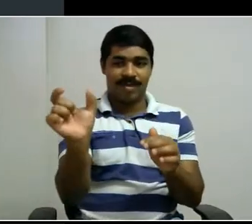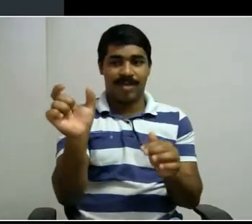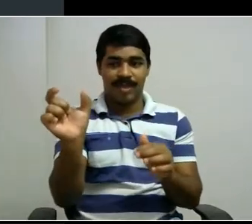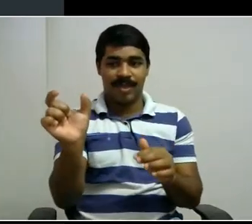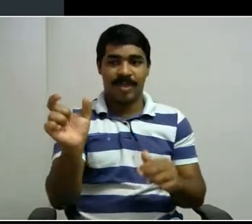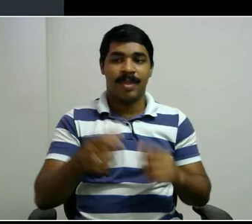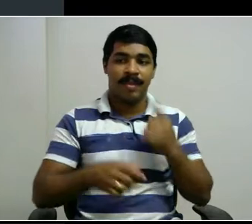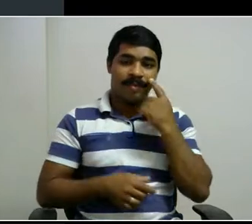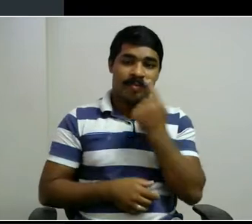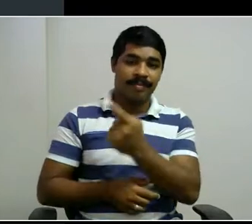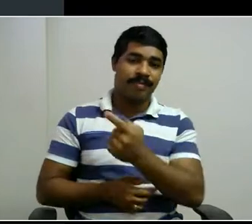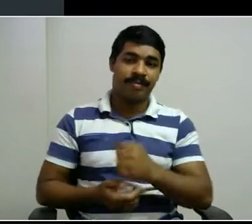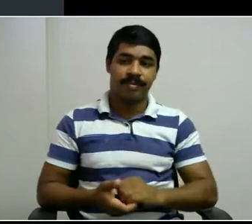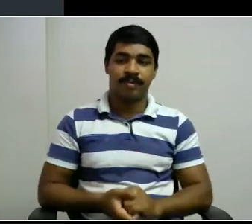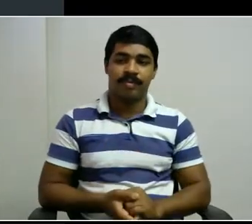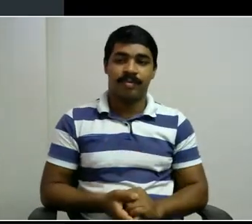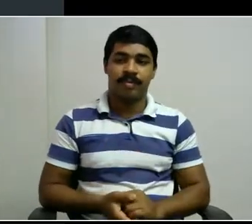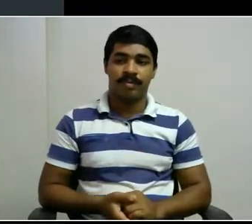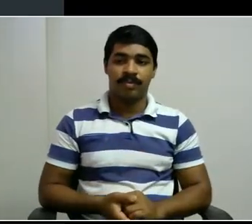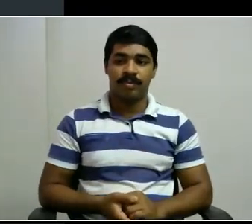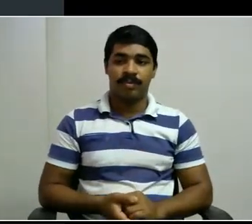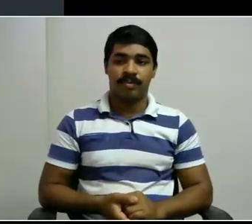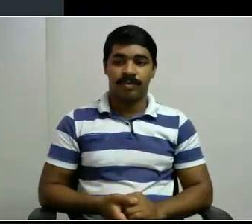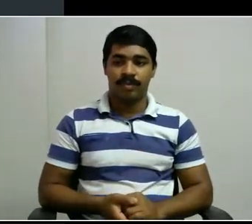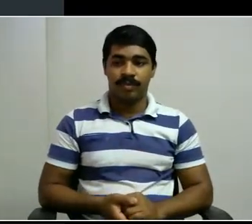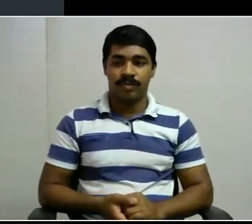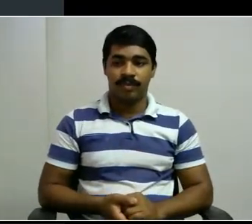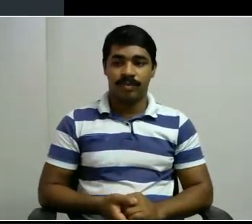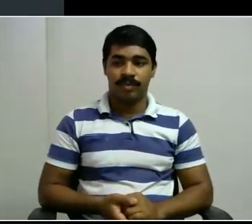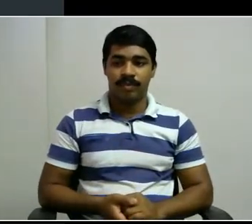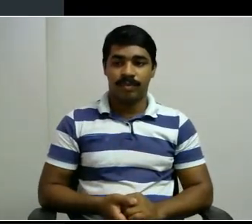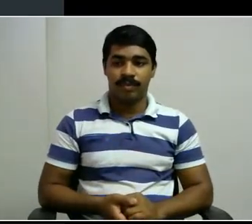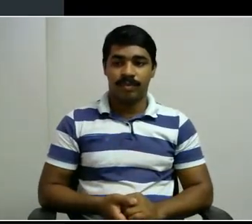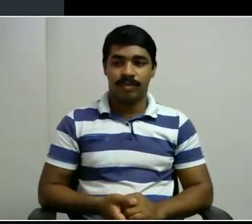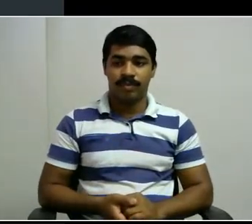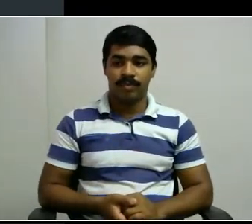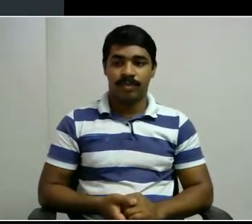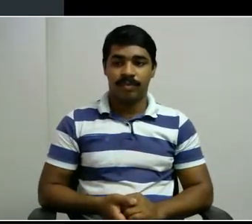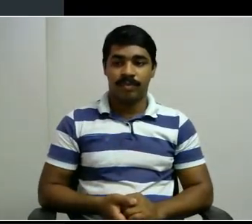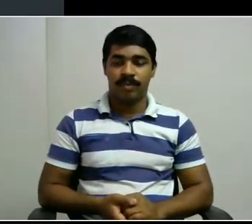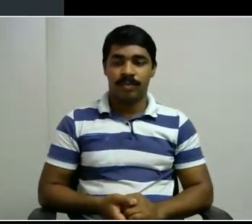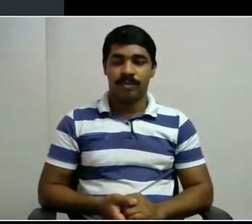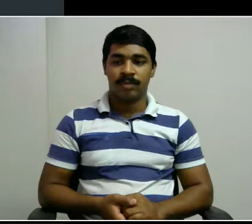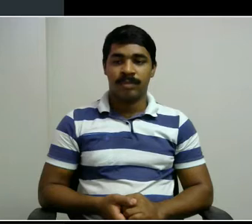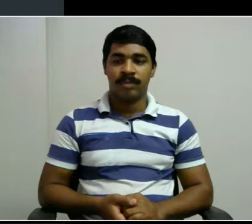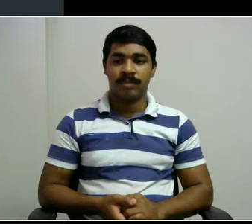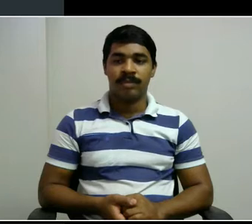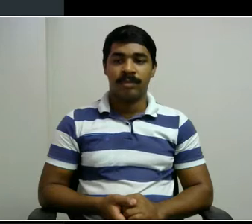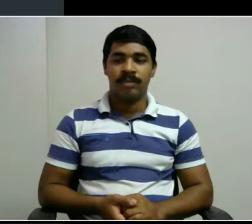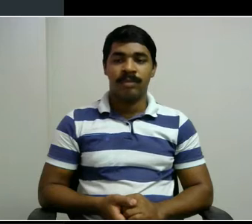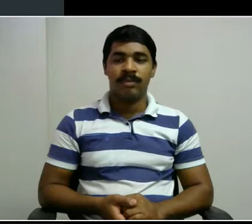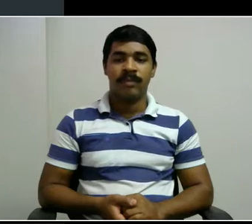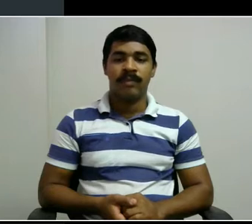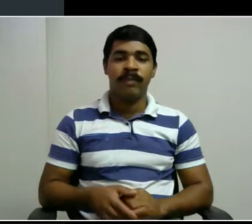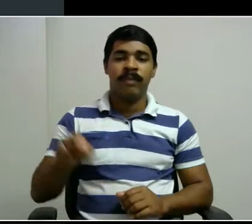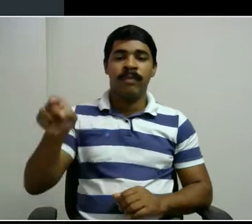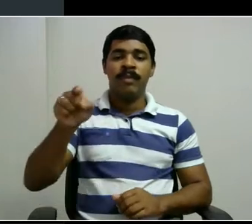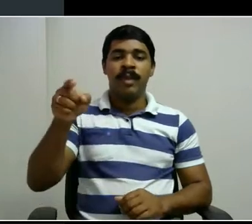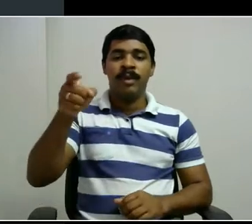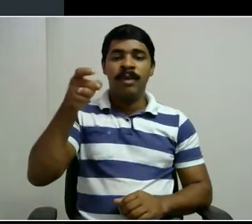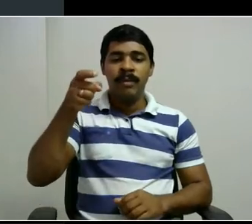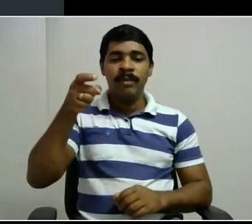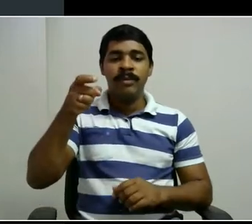Menos x igual a 5. Aí aqui ficou negativo o menos x, então você tem que multiplicar aqui por menos 1.